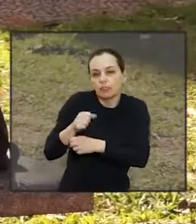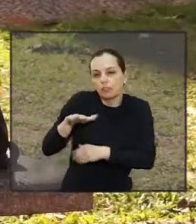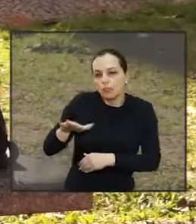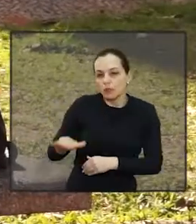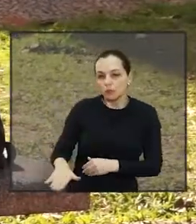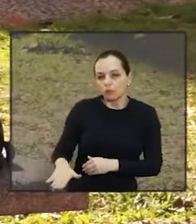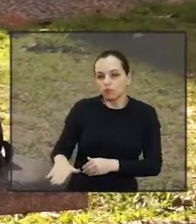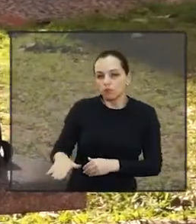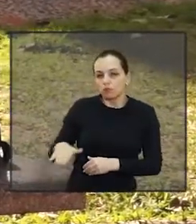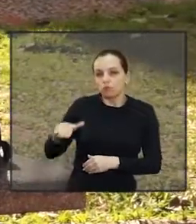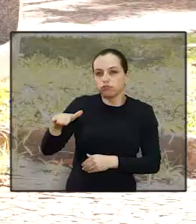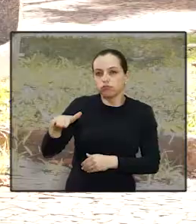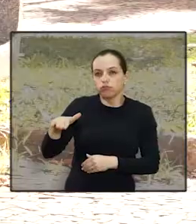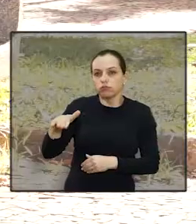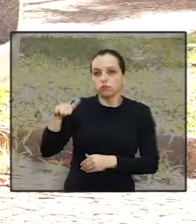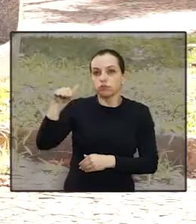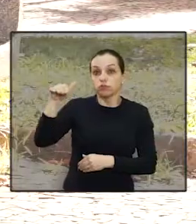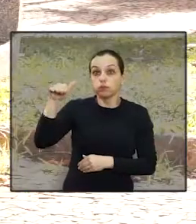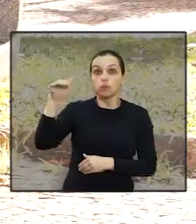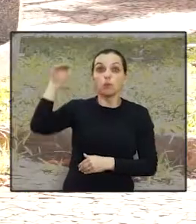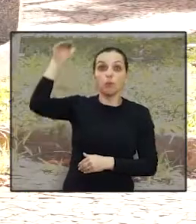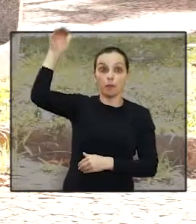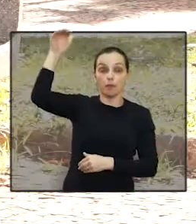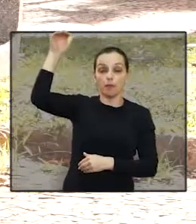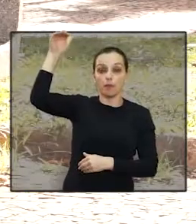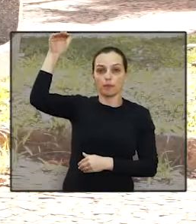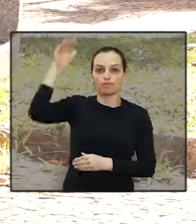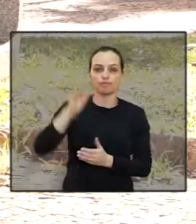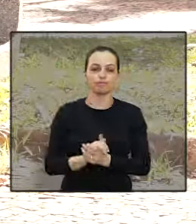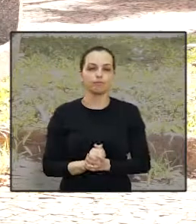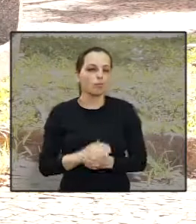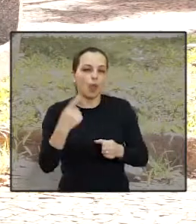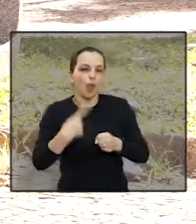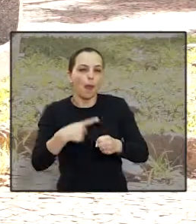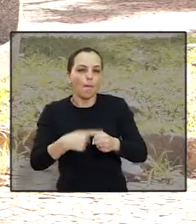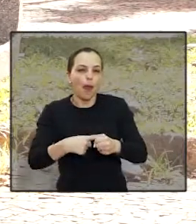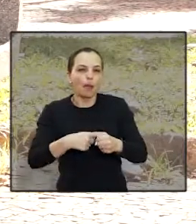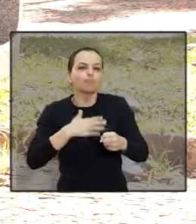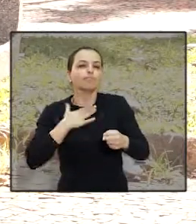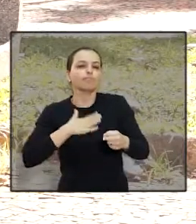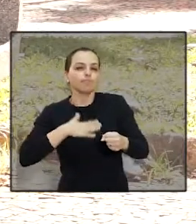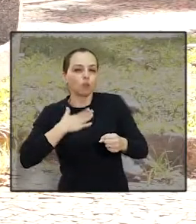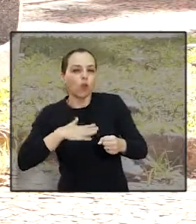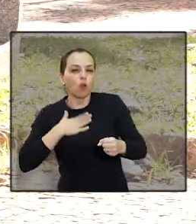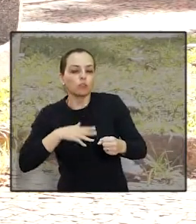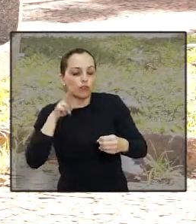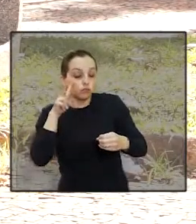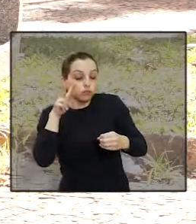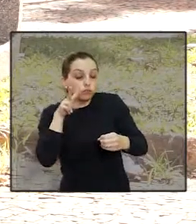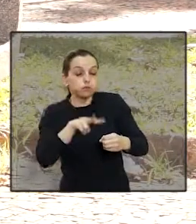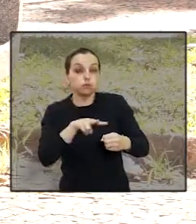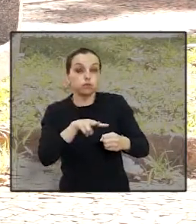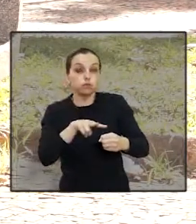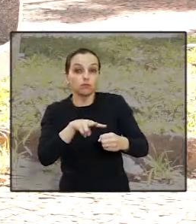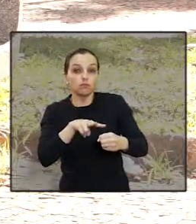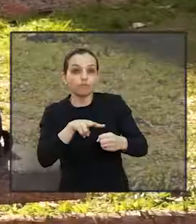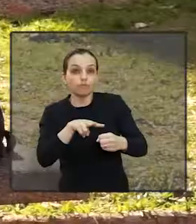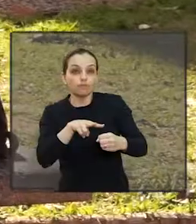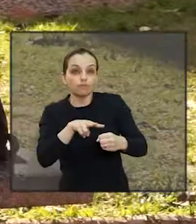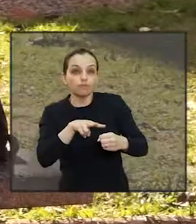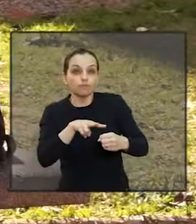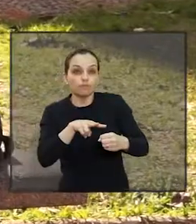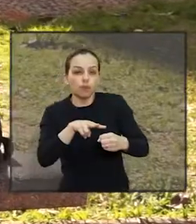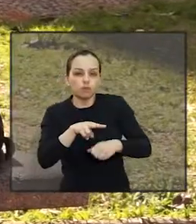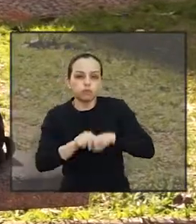foi infância, adolescência e fase adulta aqui. Foi deveras importante. Um bairro